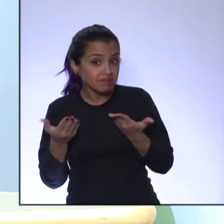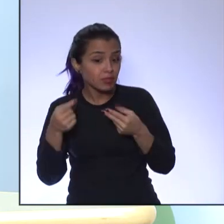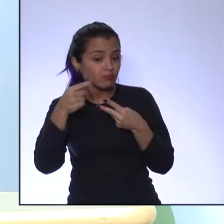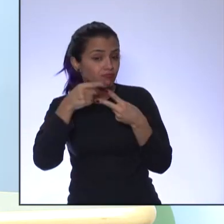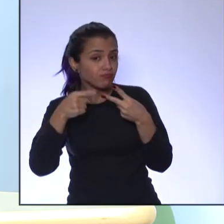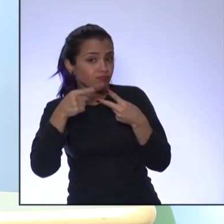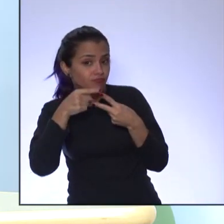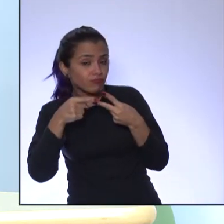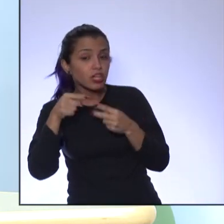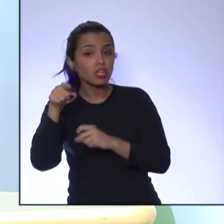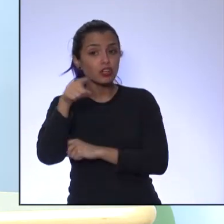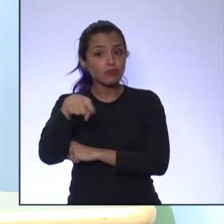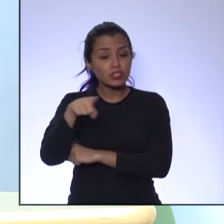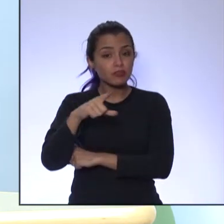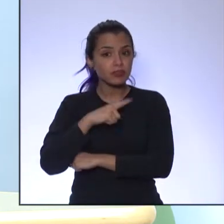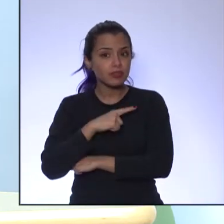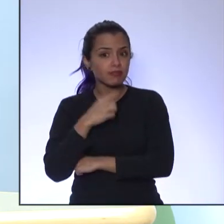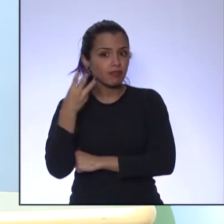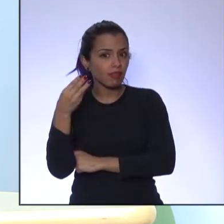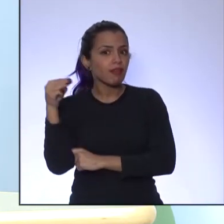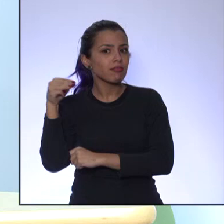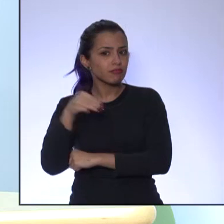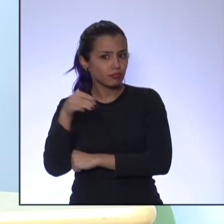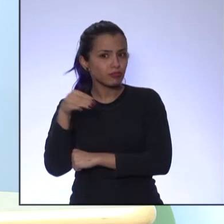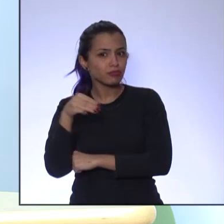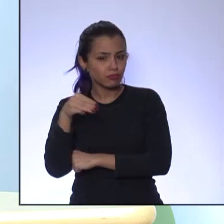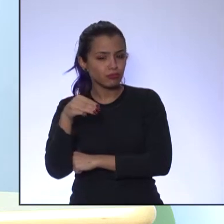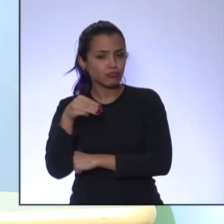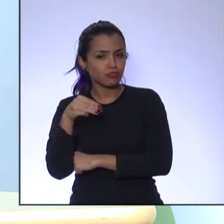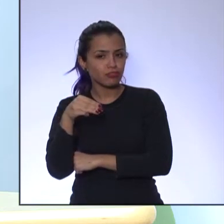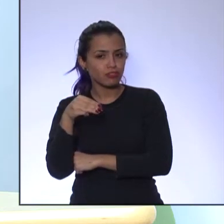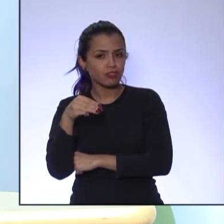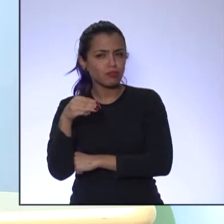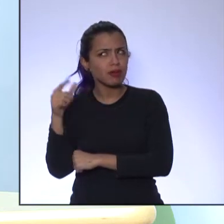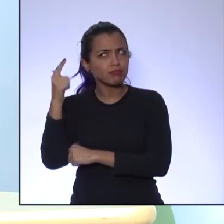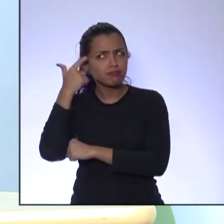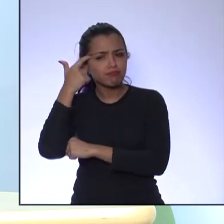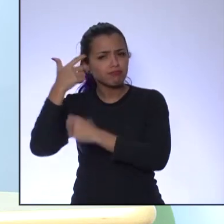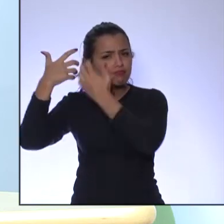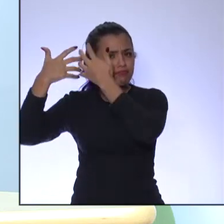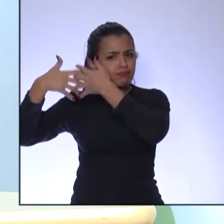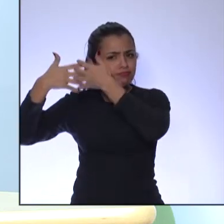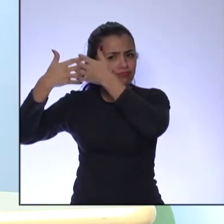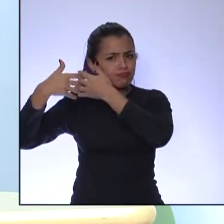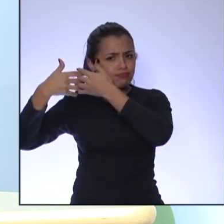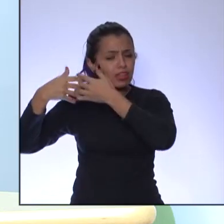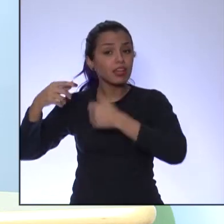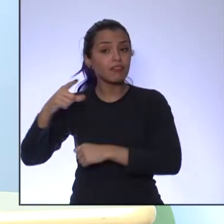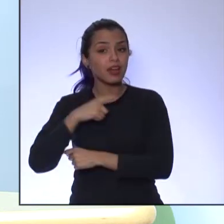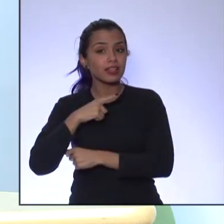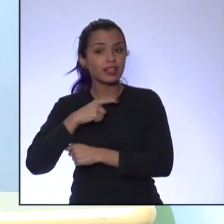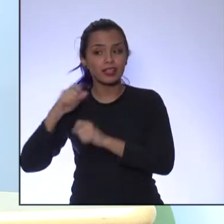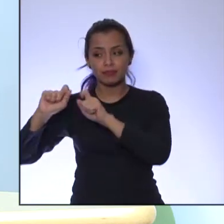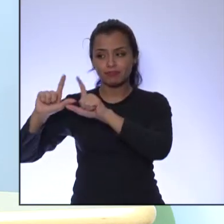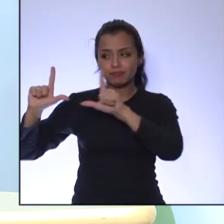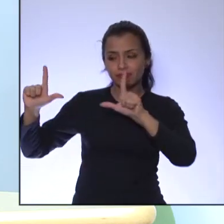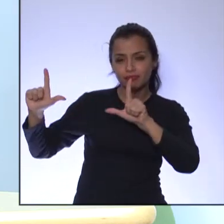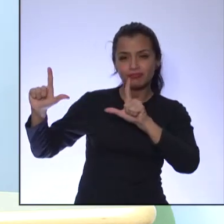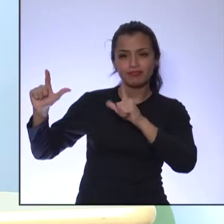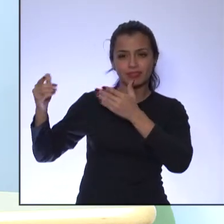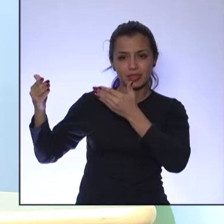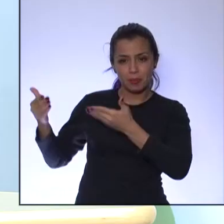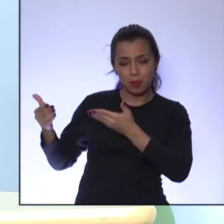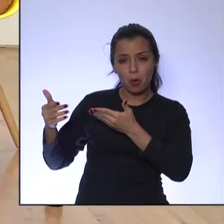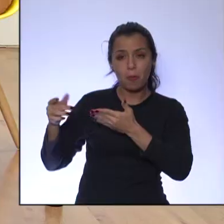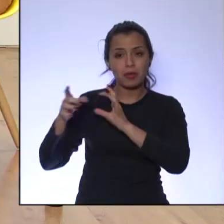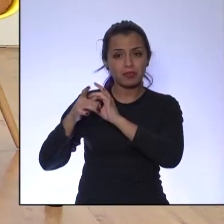3 minutinhos. Quem quiser colocar suas contribuições no chat, vai ficar essa tela com as perguntas para vocês. Professor?